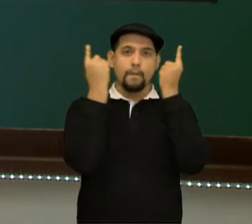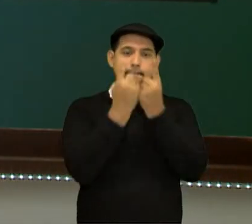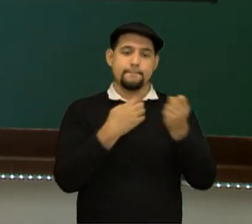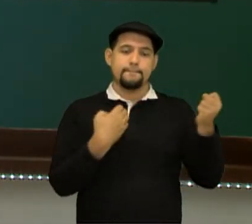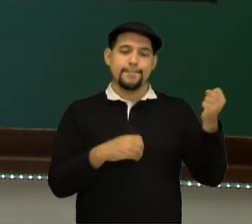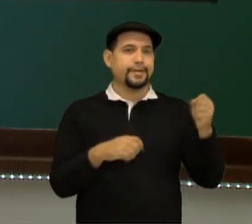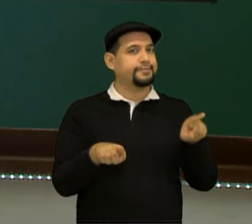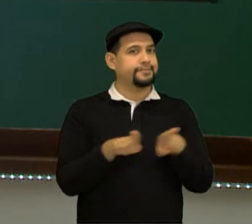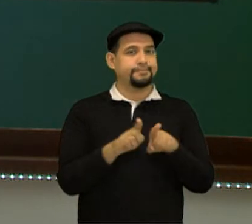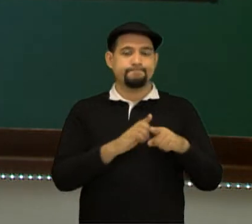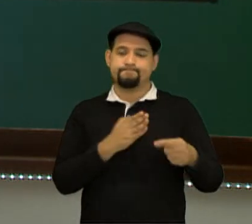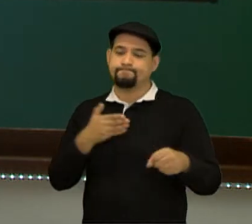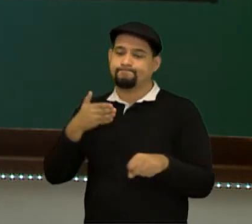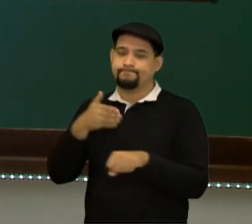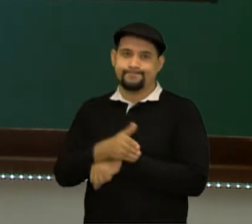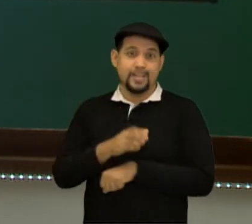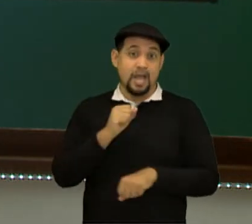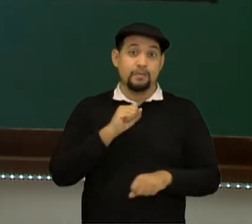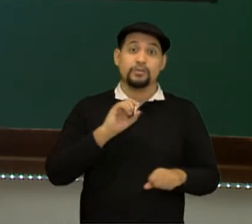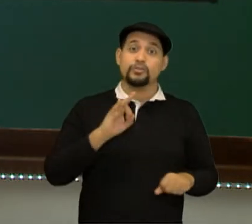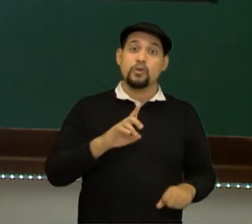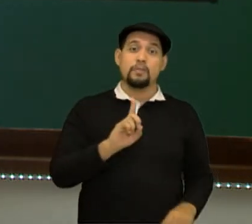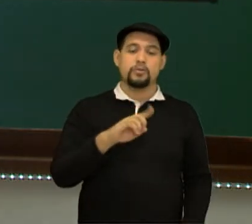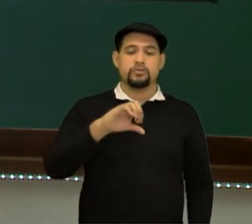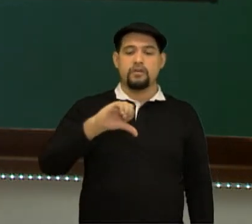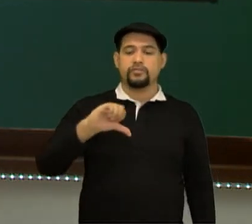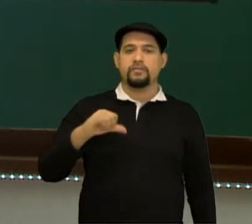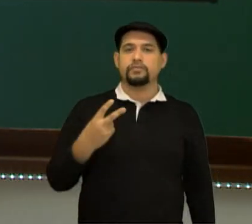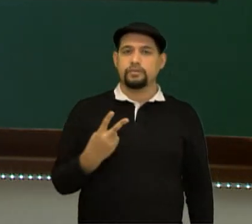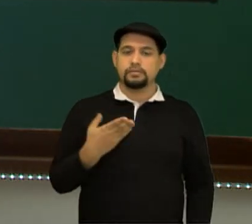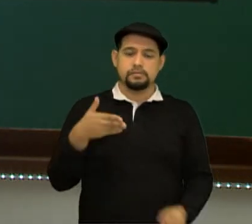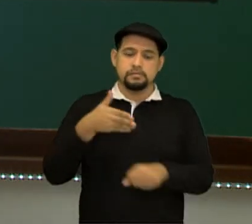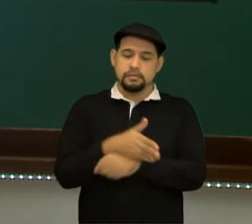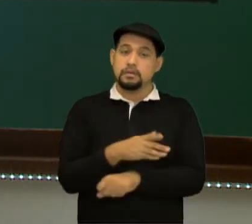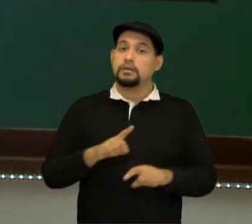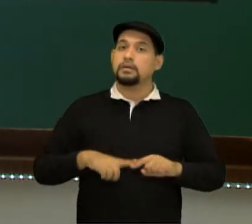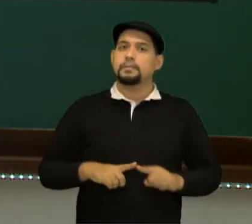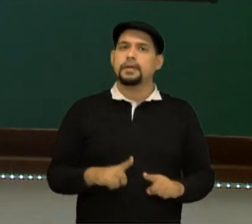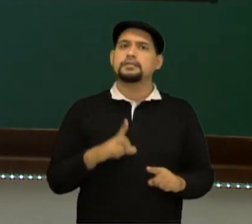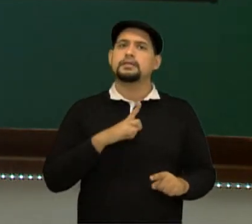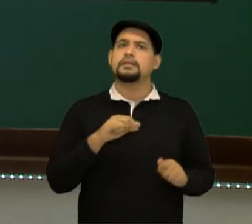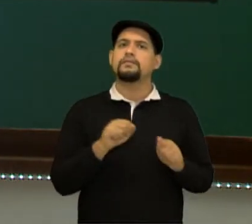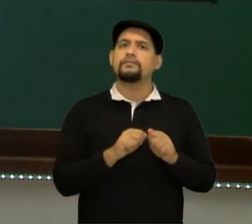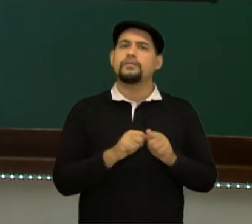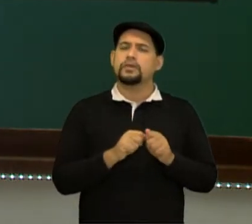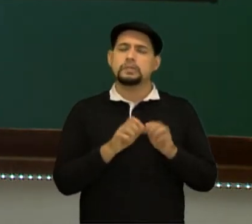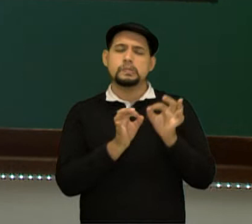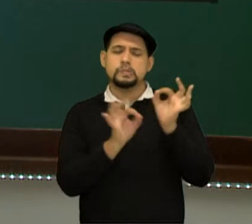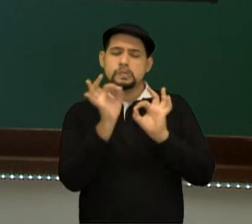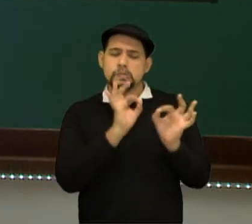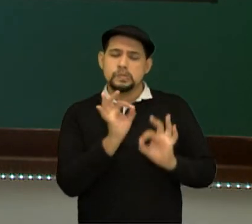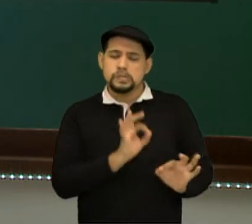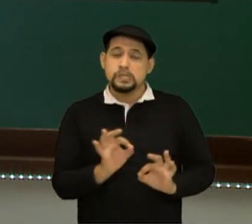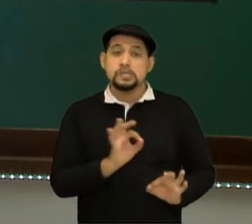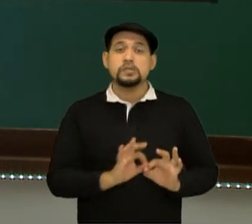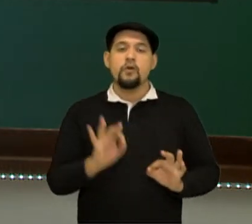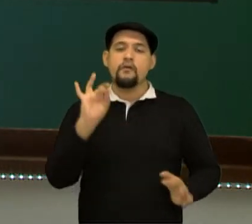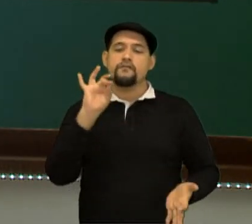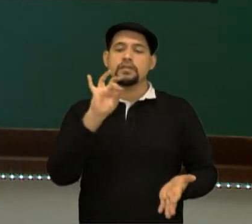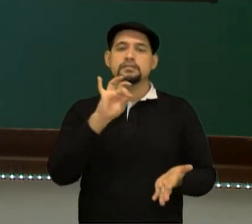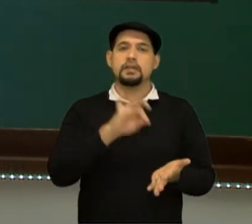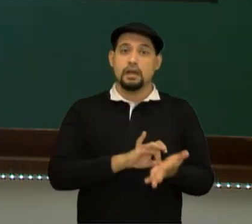também não entrou de primeira o México entre o sonho 92 e ele literalmente foi concretizado como